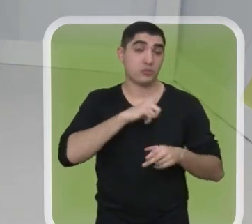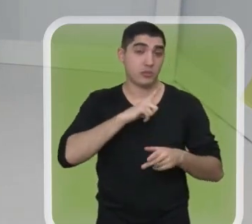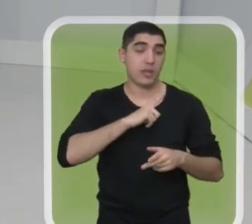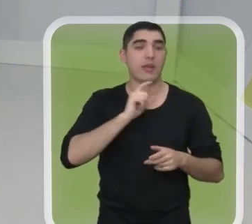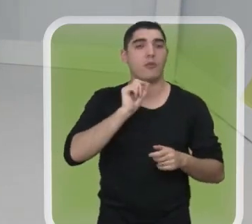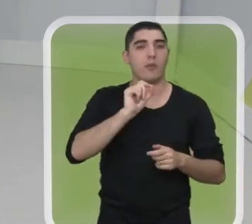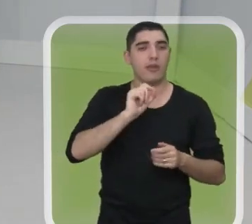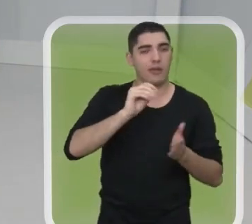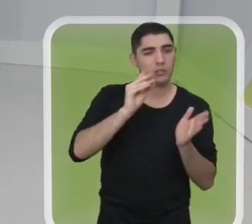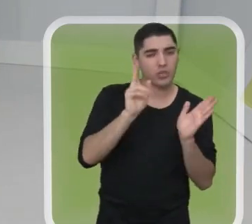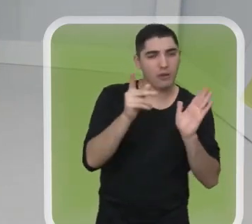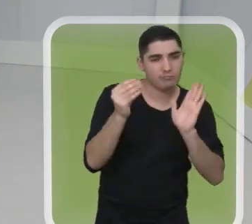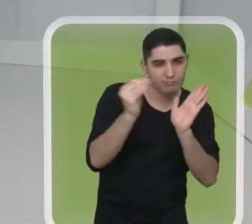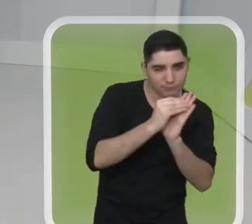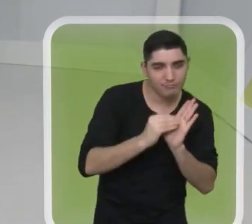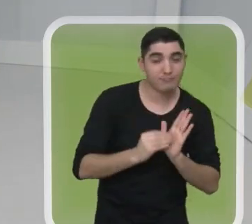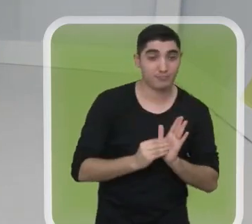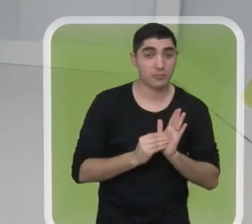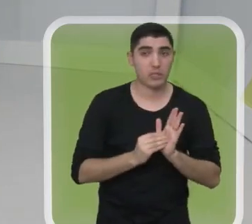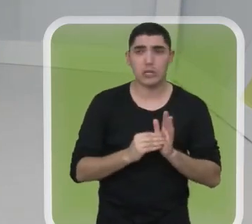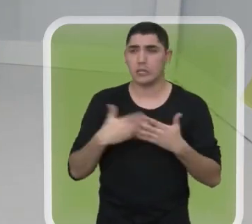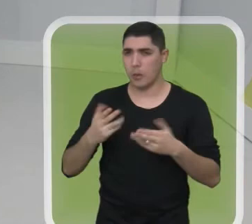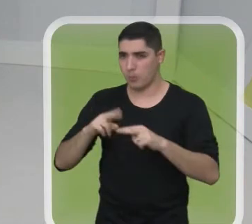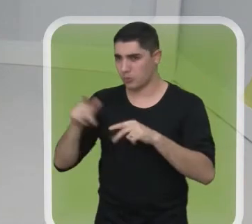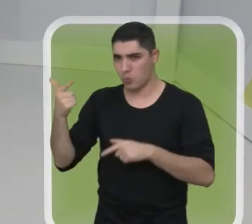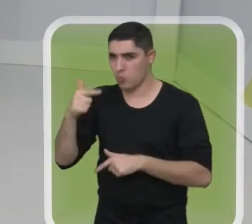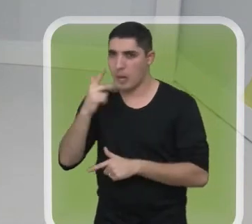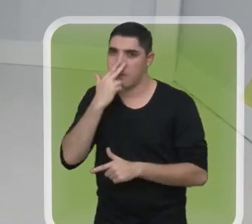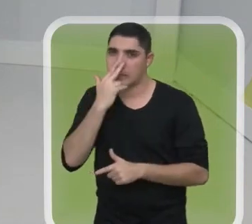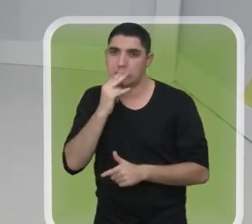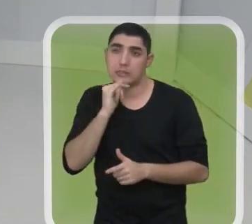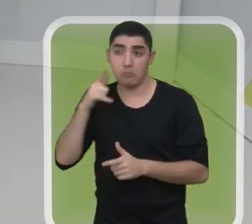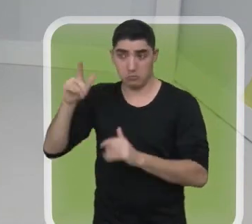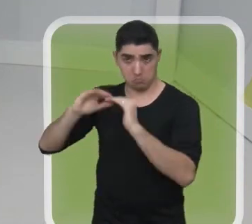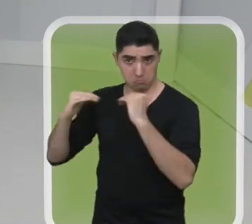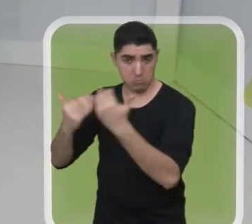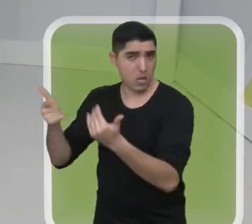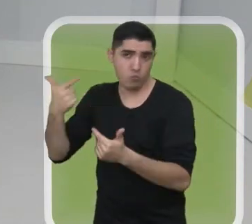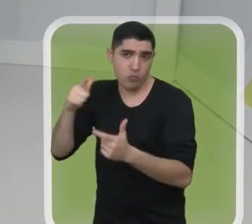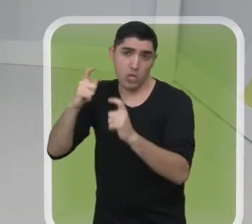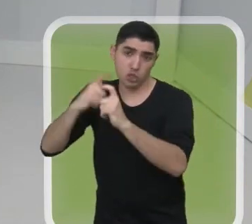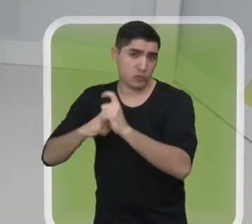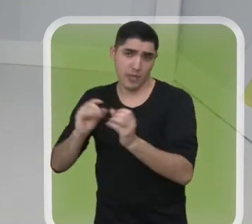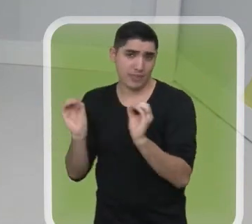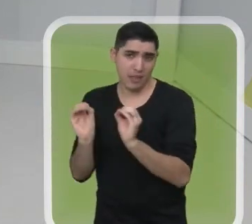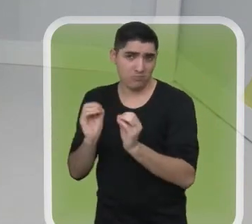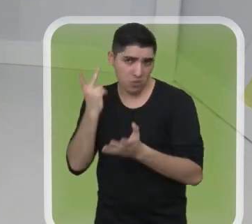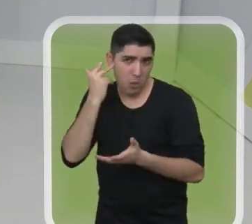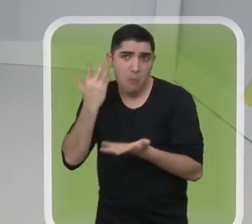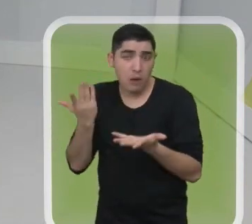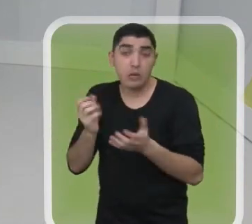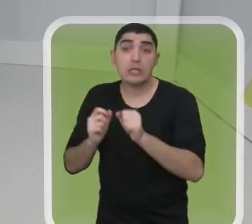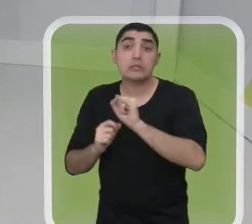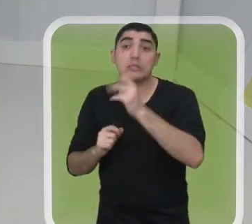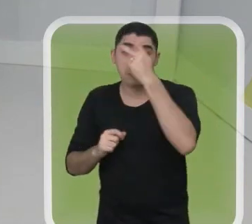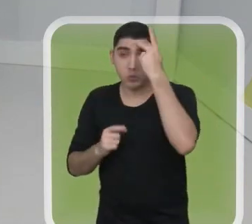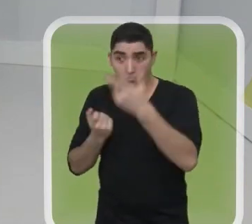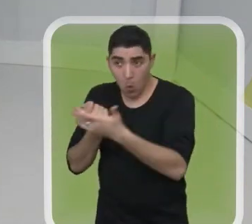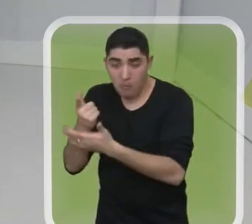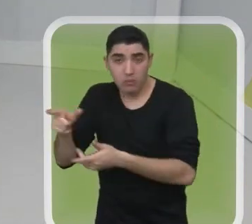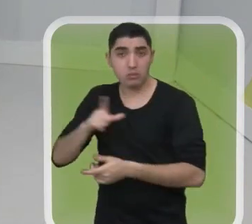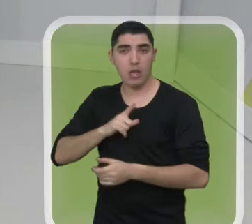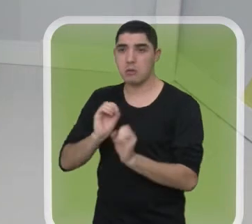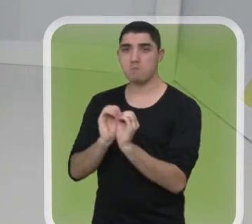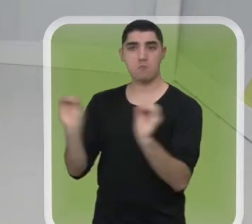jogar. Mas tem uma grande vantagem, não tem dívida, né? O estádio, penso eu, que não tem dívida nenhuma. Quem pegar, está zerado.